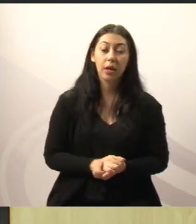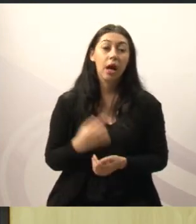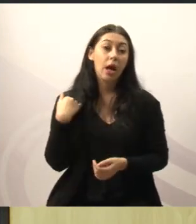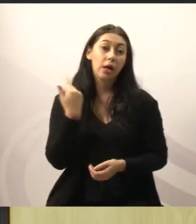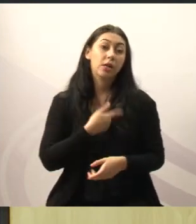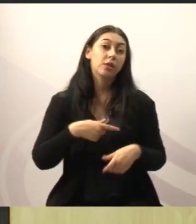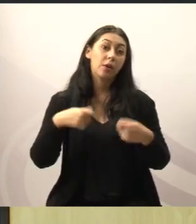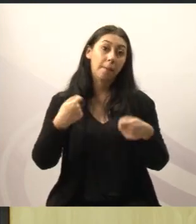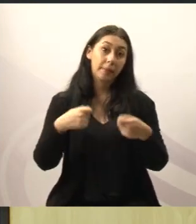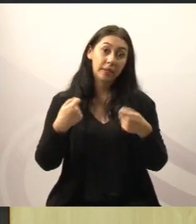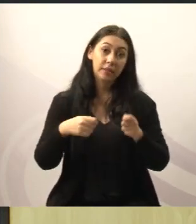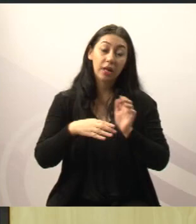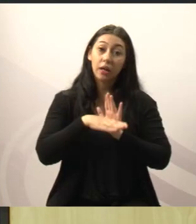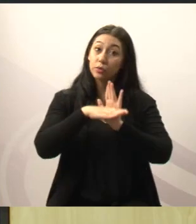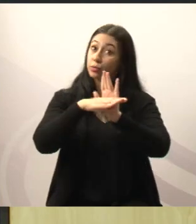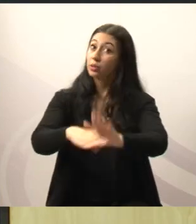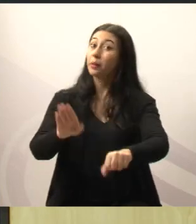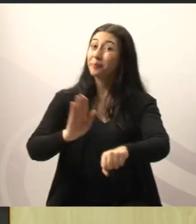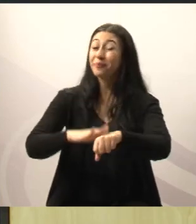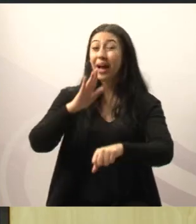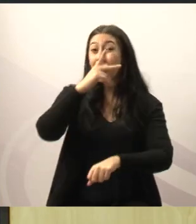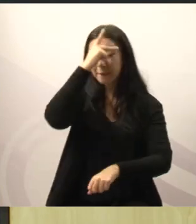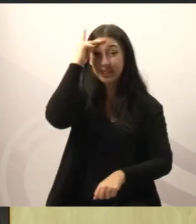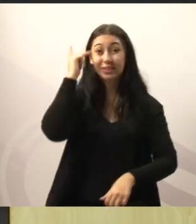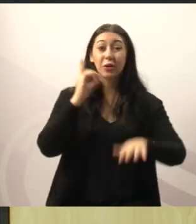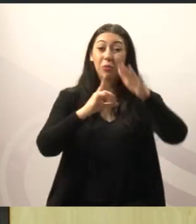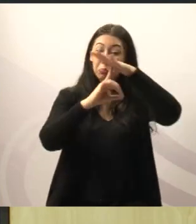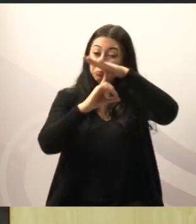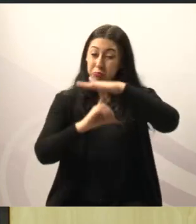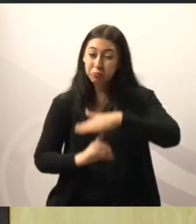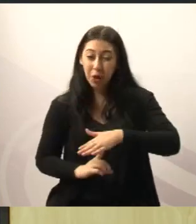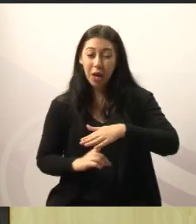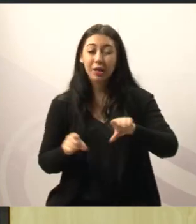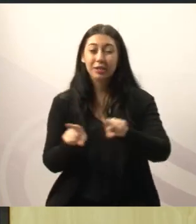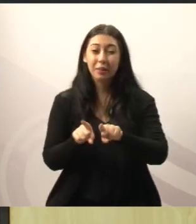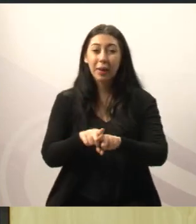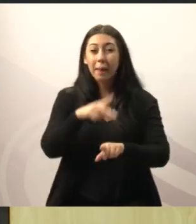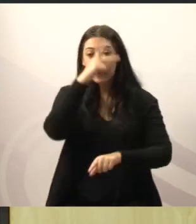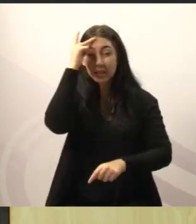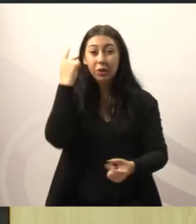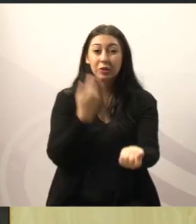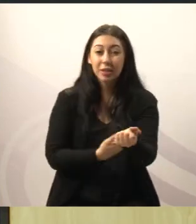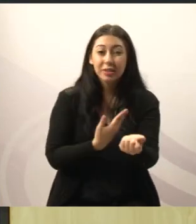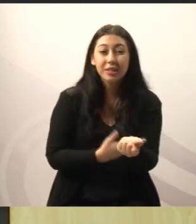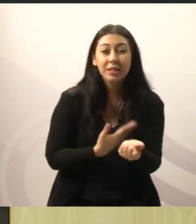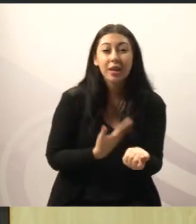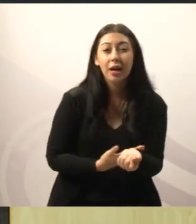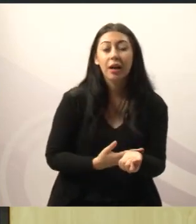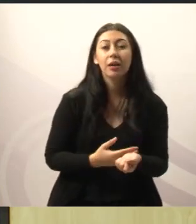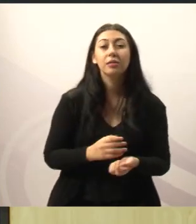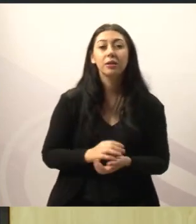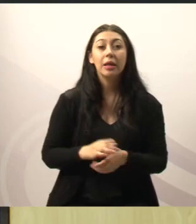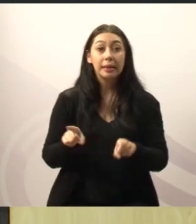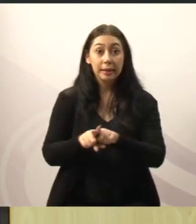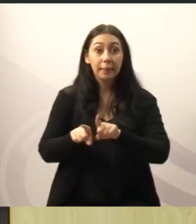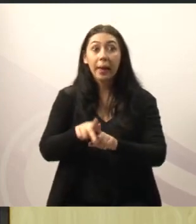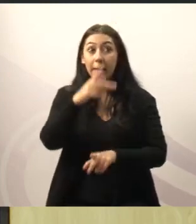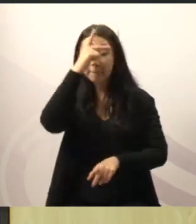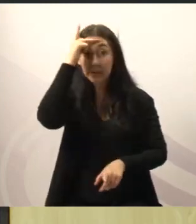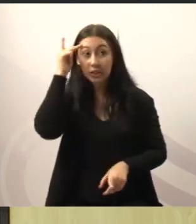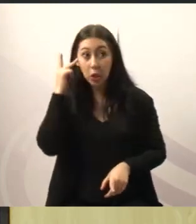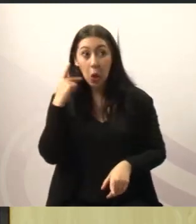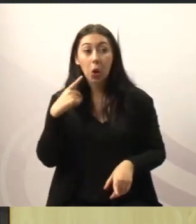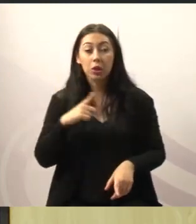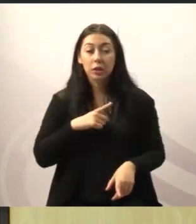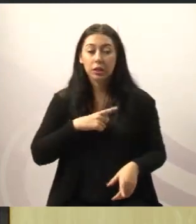ampliar o atendimento para depressão e vulneráveis de dependência química, tão como o aumento de boletins de violência doméstica e sexual de